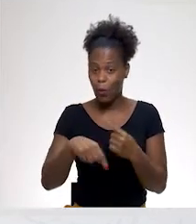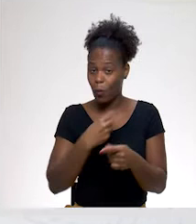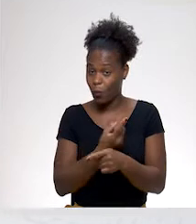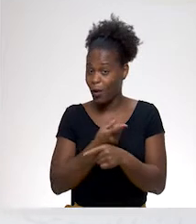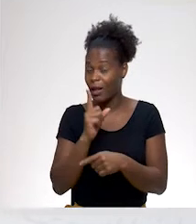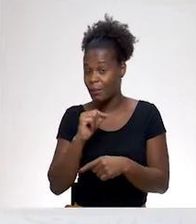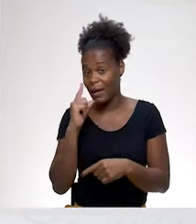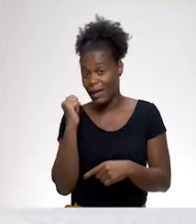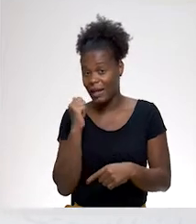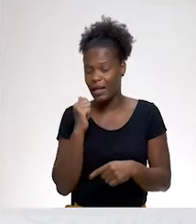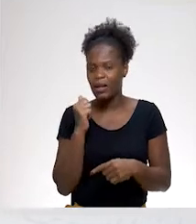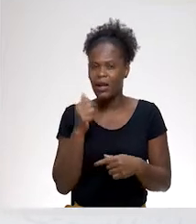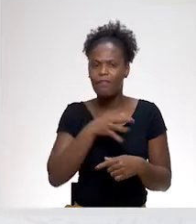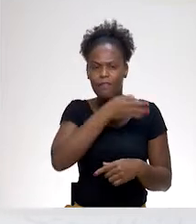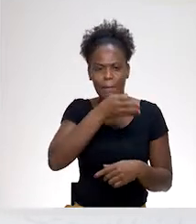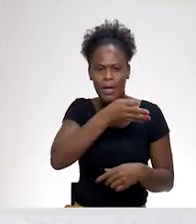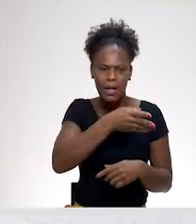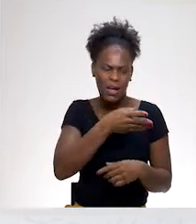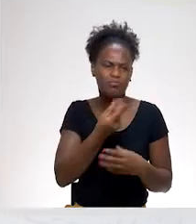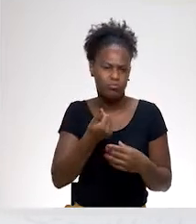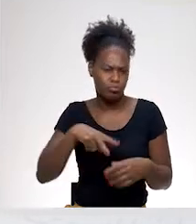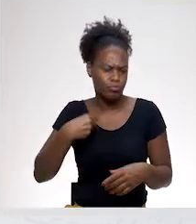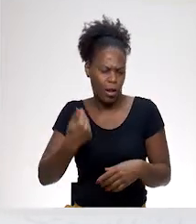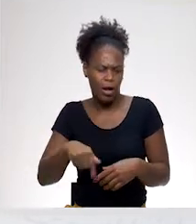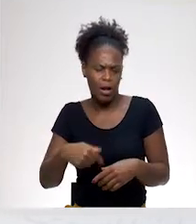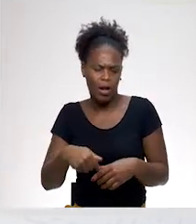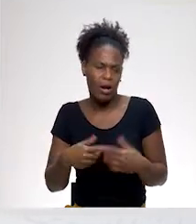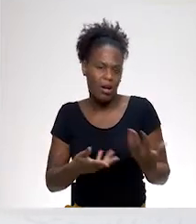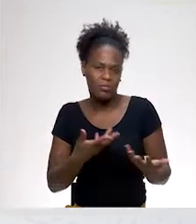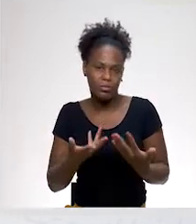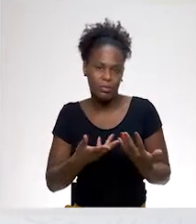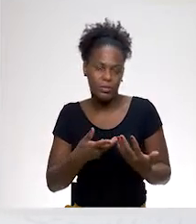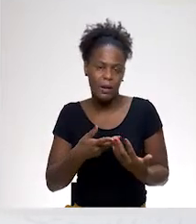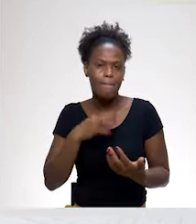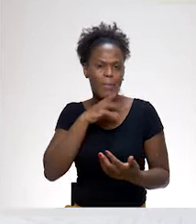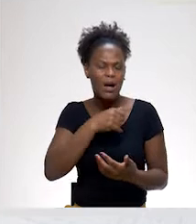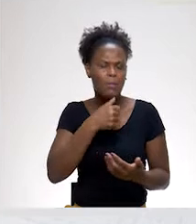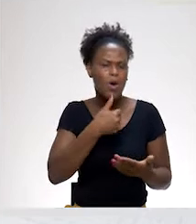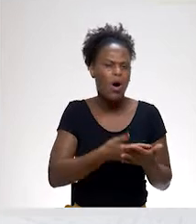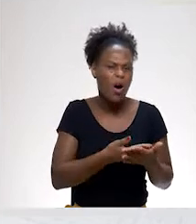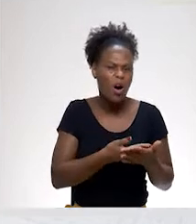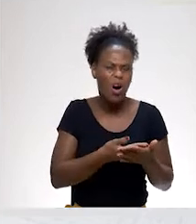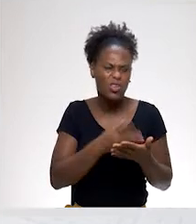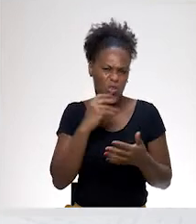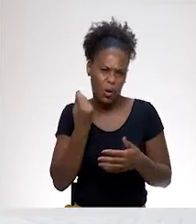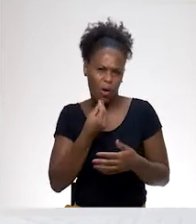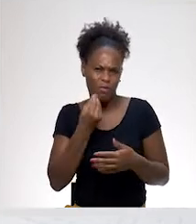Além disso, ele era oriundo de uma família abastada, ficou órfão de mãe muito cedo, no